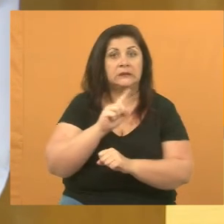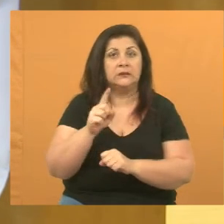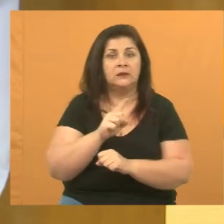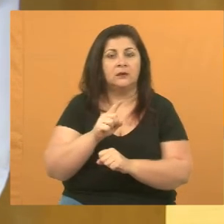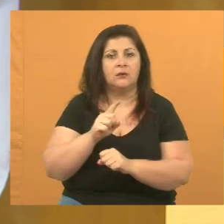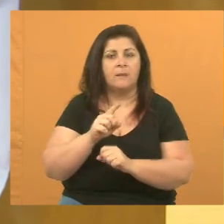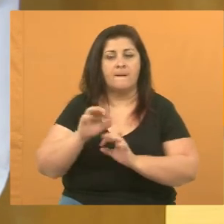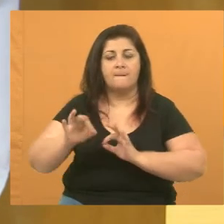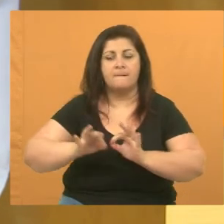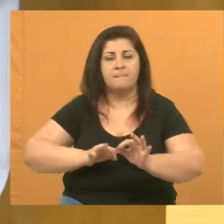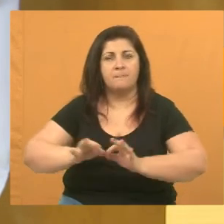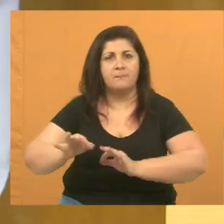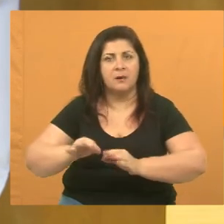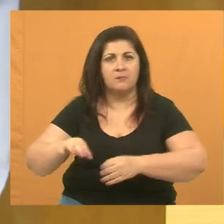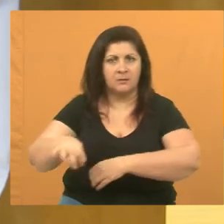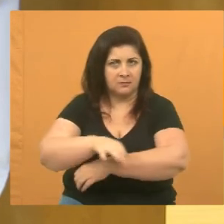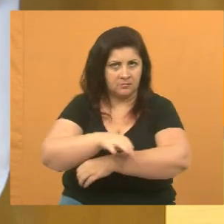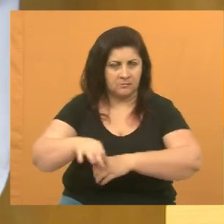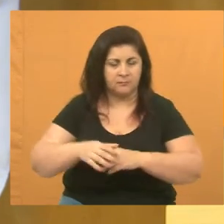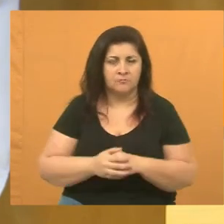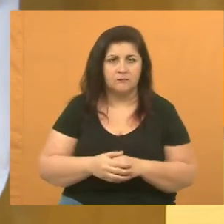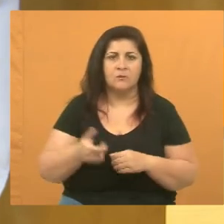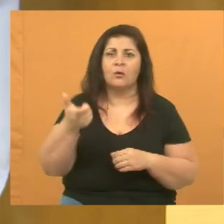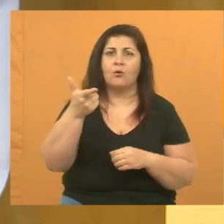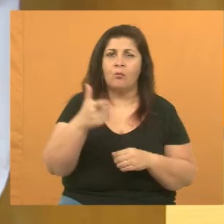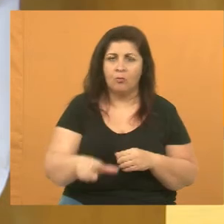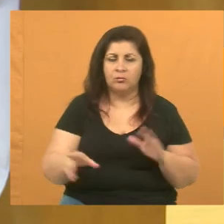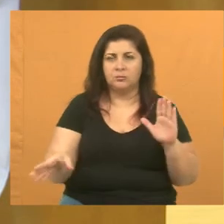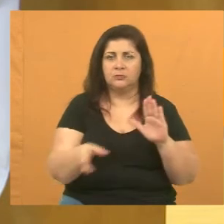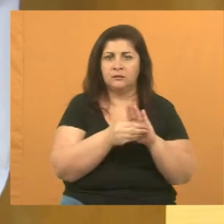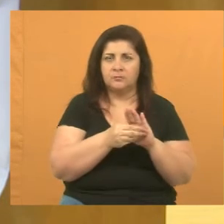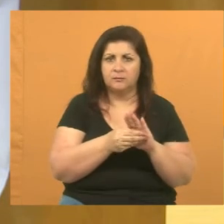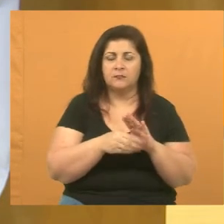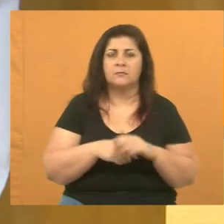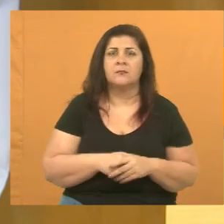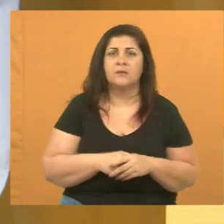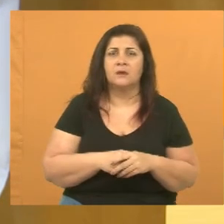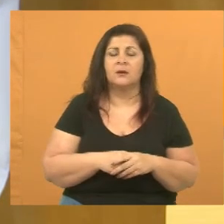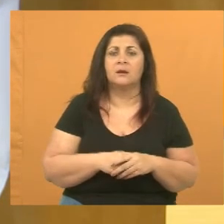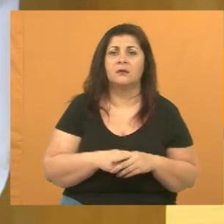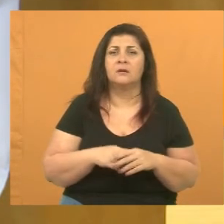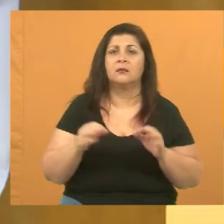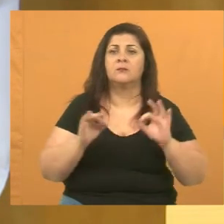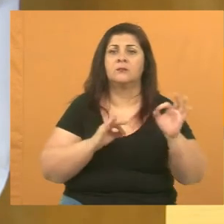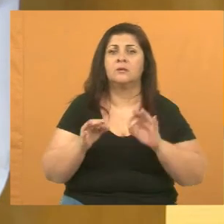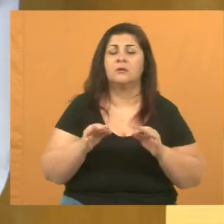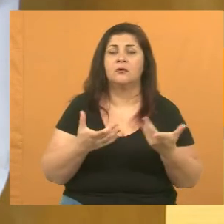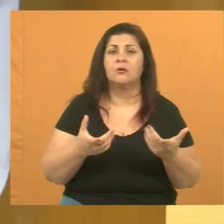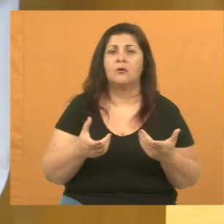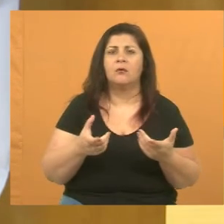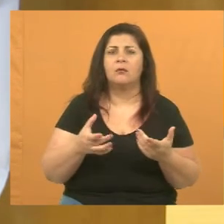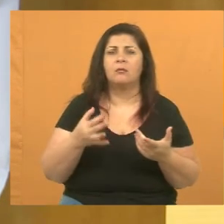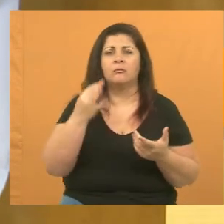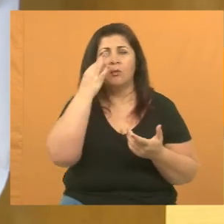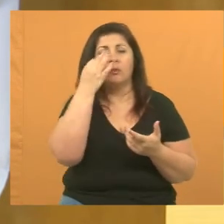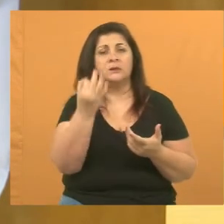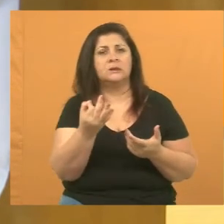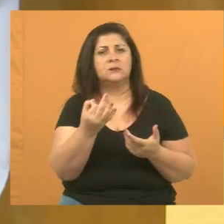de projetos. E uma outra emenda eu fiz observando a minha realidade,